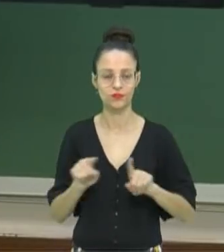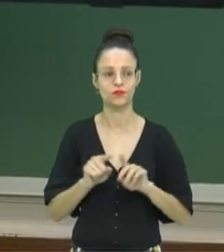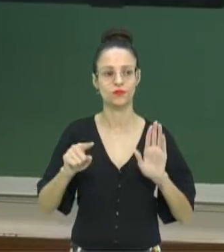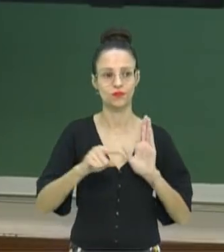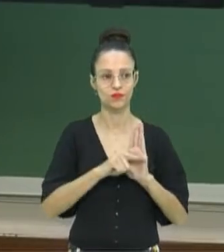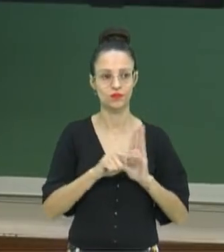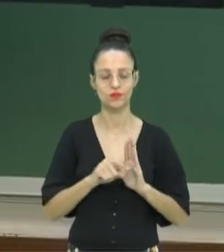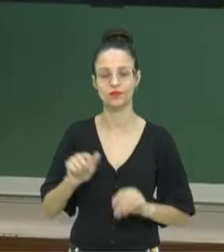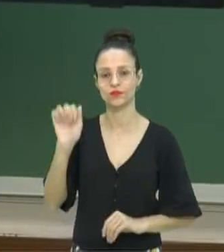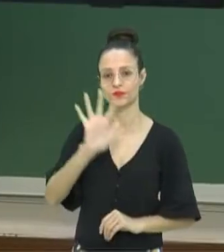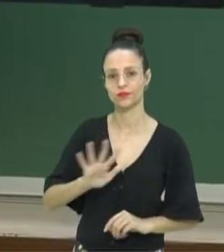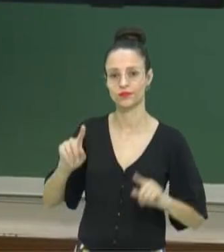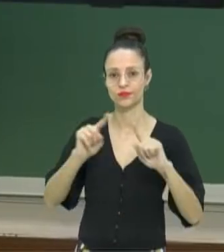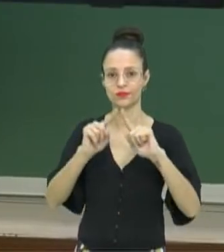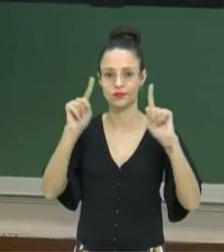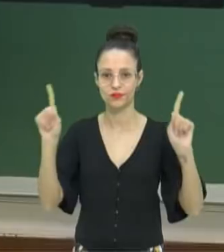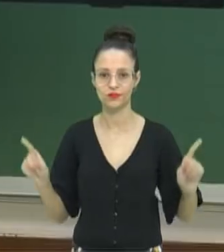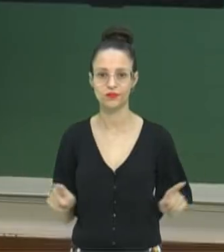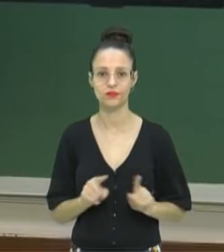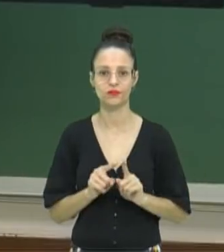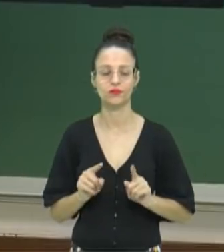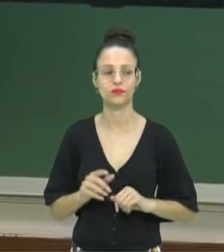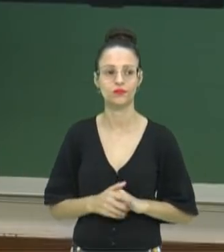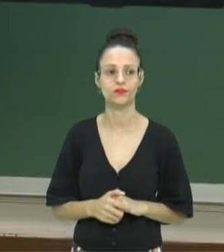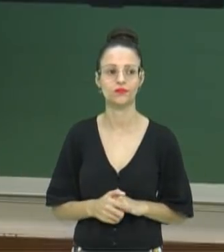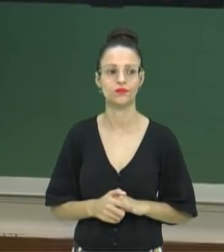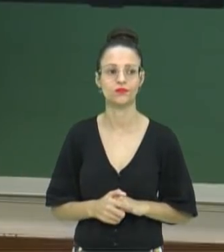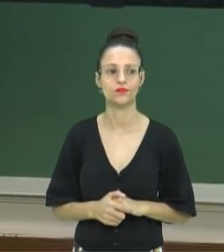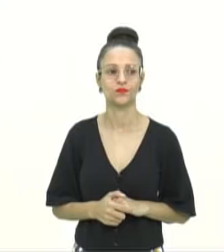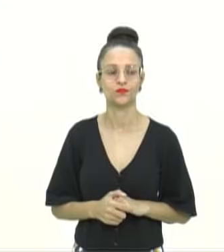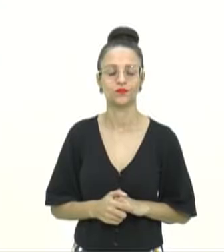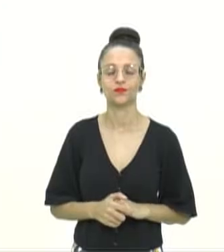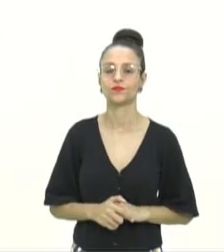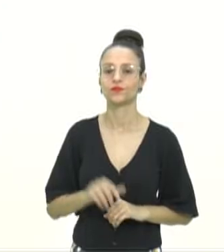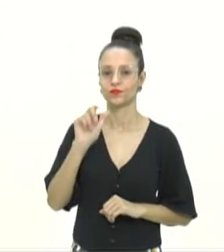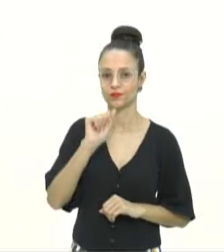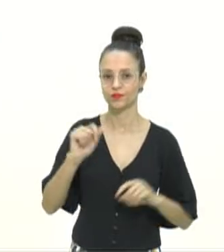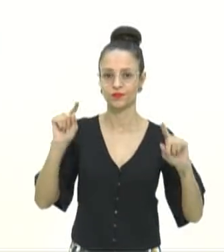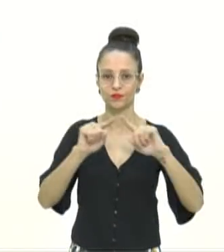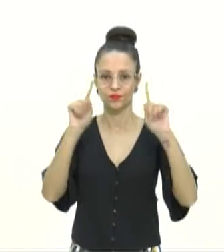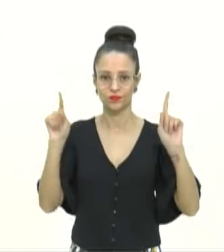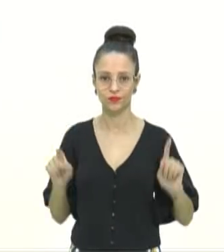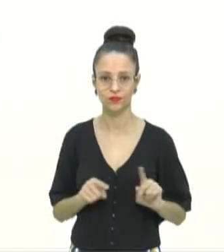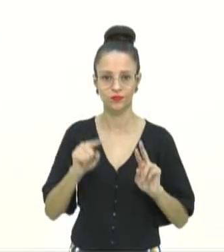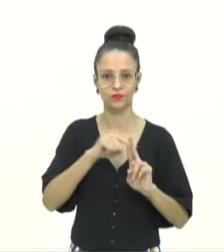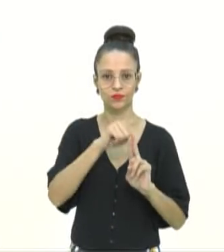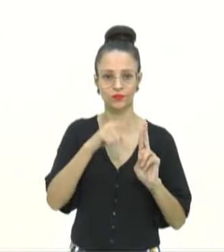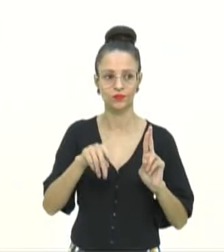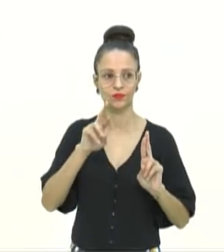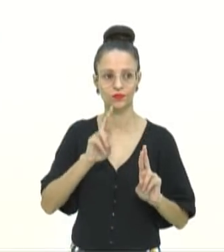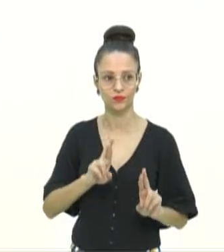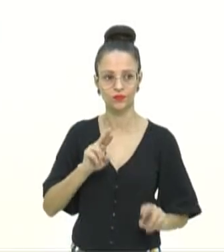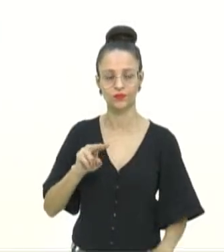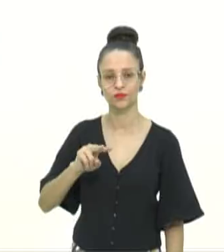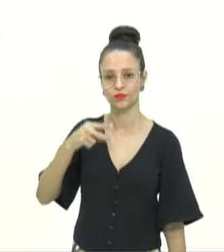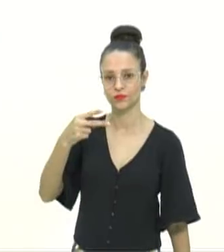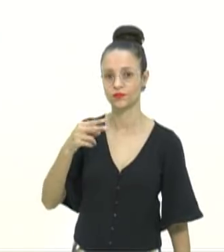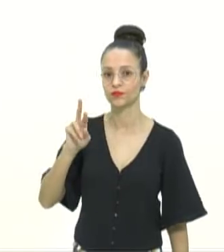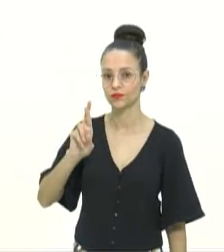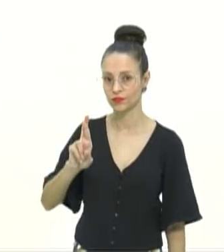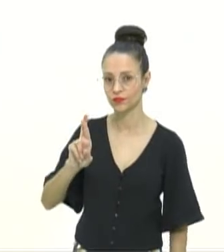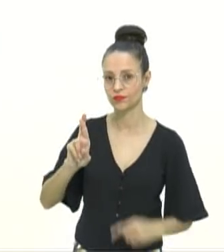área do círculo, ok? Então, vamos lá. A área do círculo, πr ao quadrado. O raio é